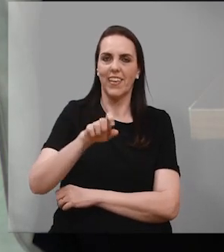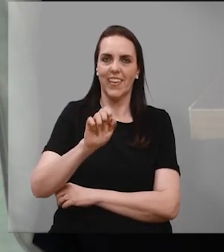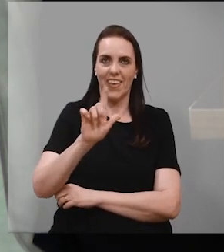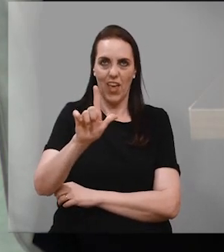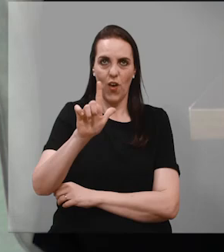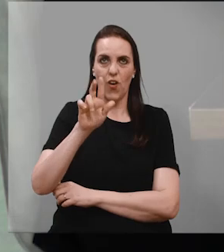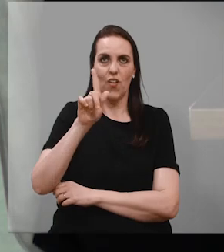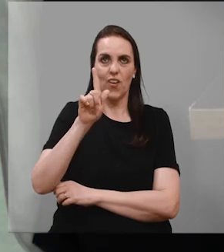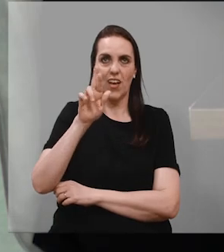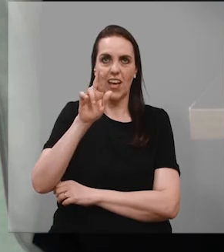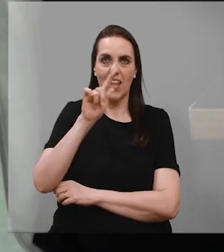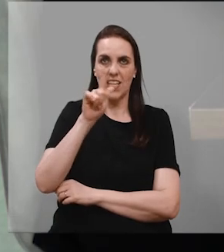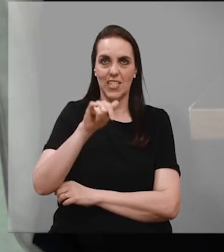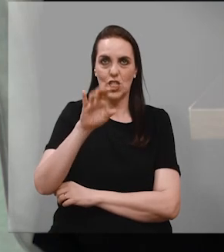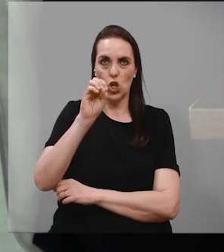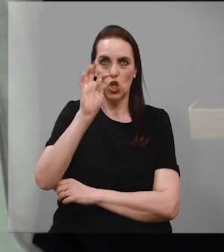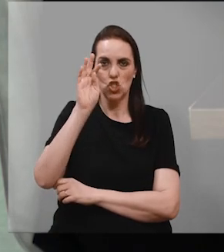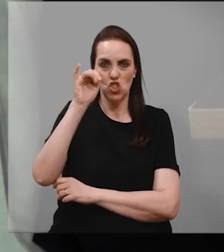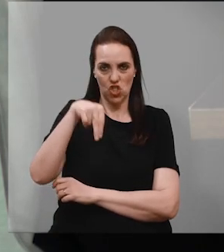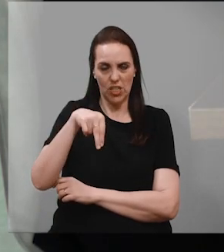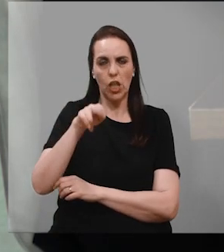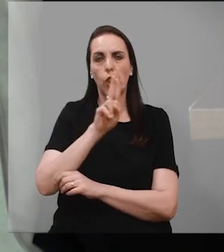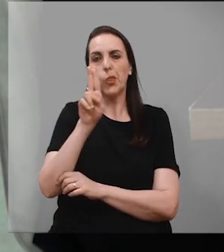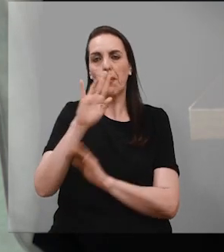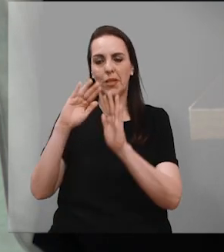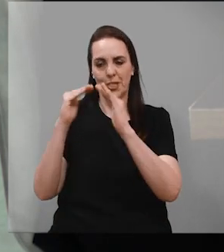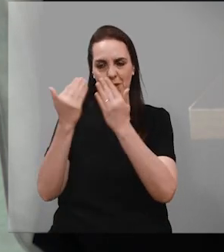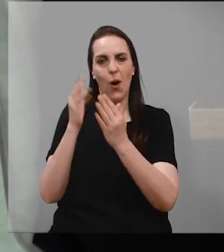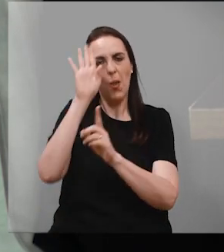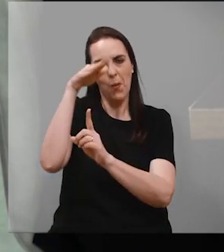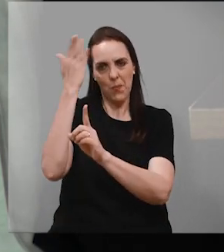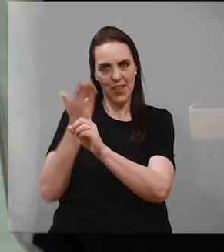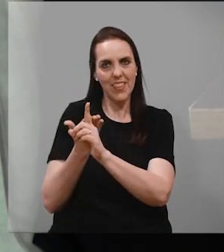Graziotin. Que inclusive tem nome de escola aí. Exatamente. Em